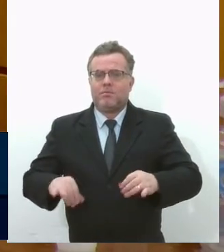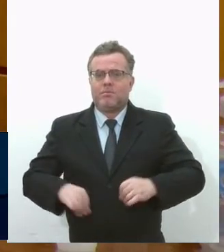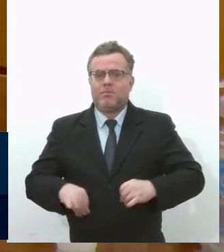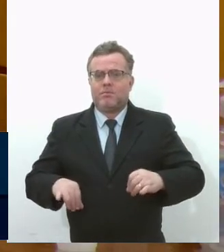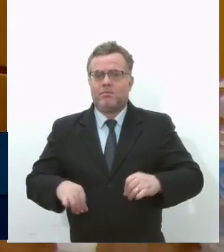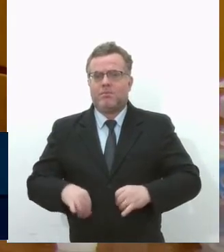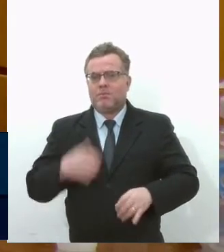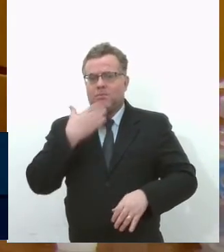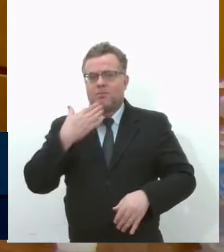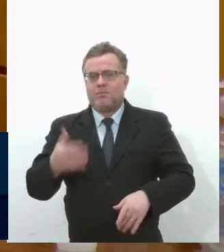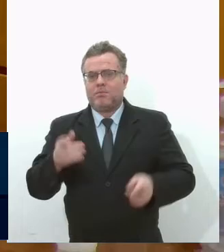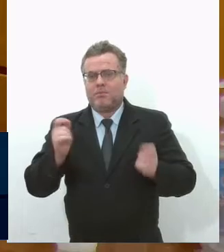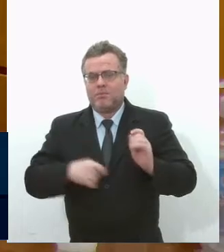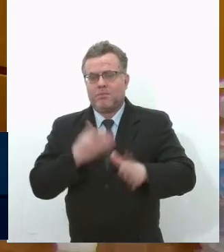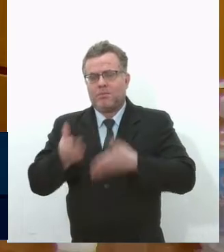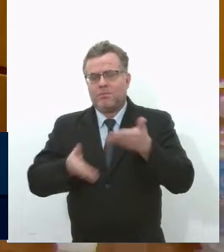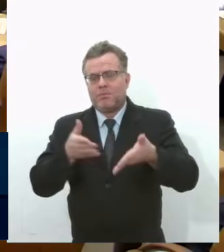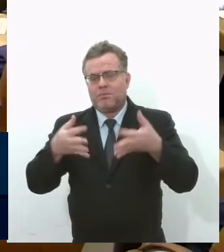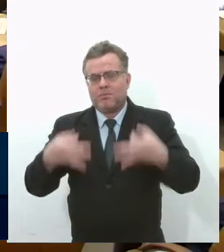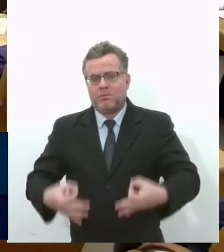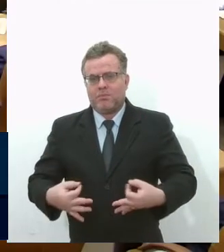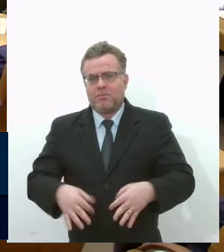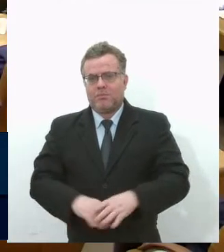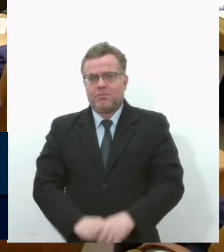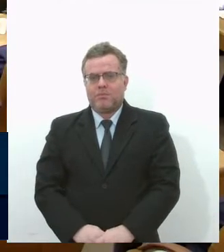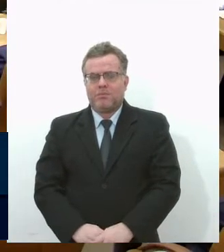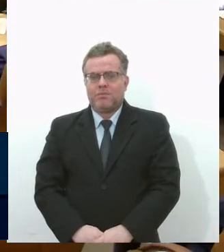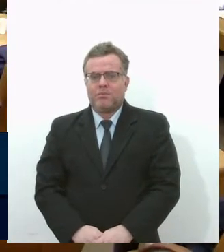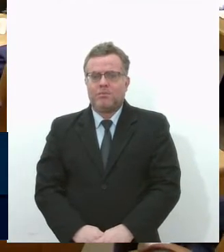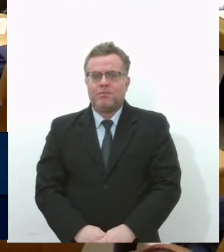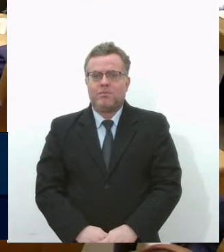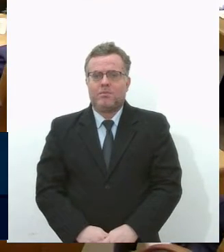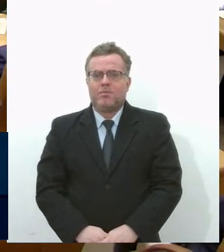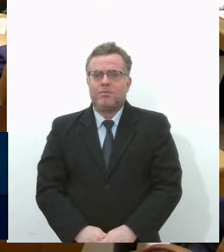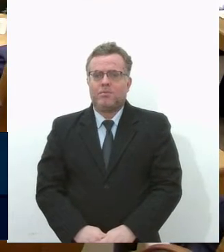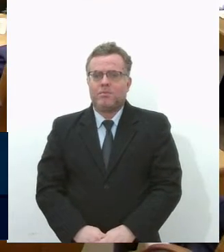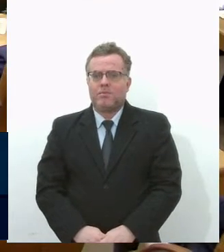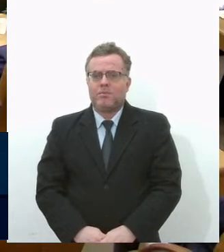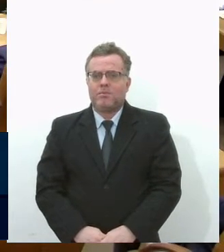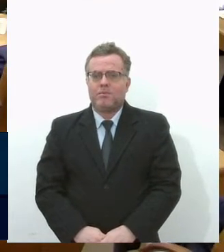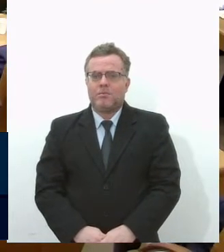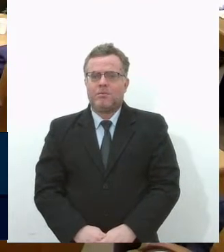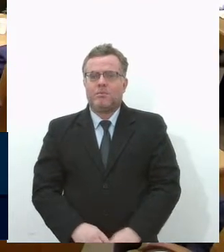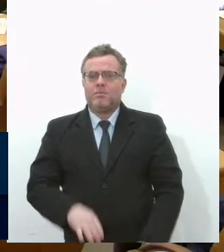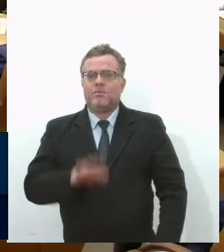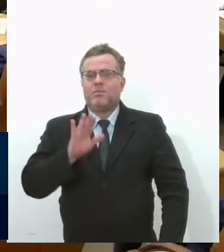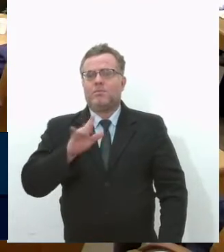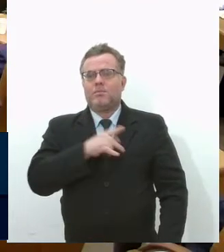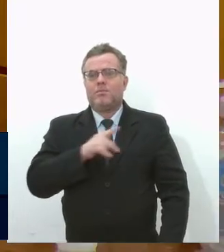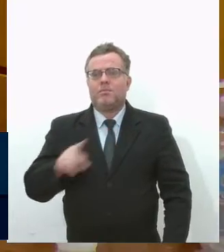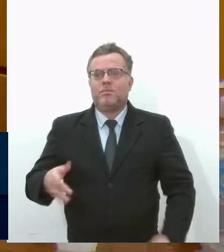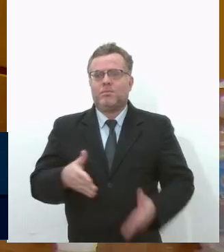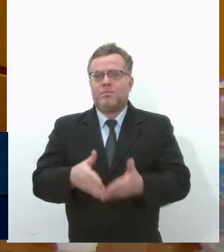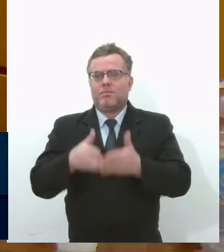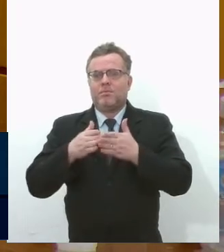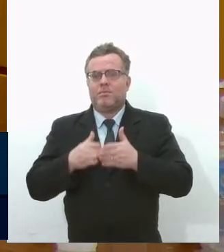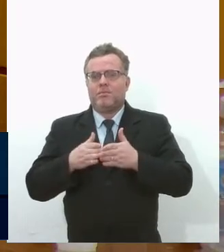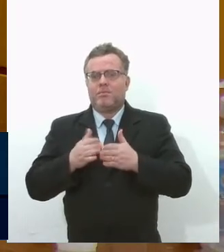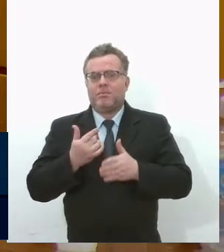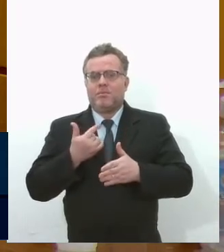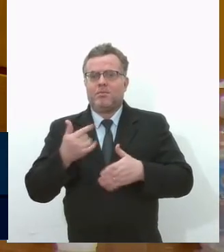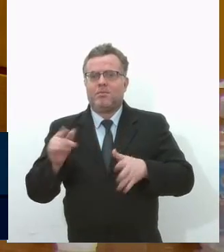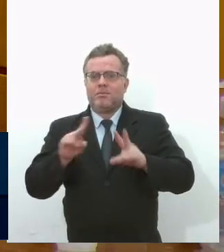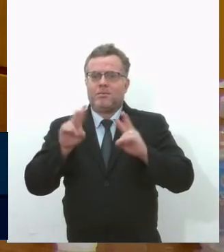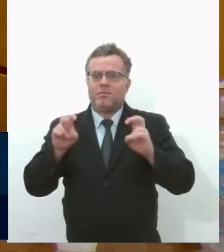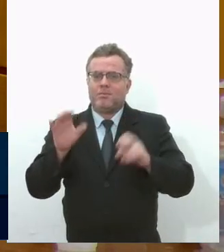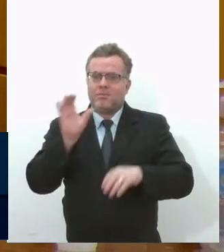ter o tratamento adequado. Obrigada, senhores. Ah, senhor presidente, senhor presidente. Outra coisa, rapidinho,